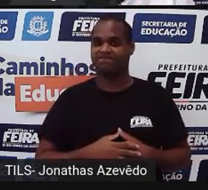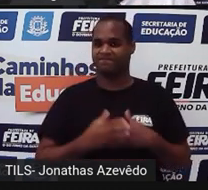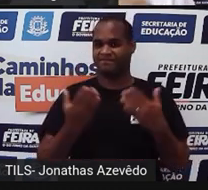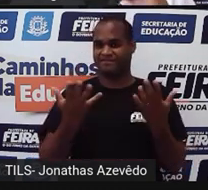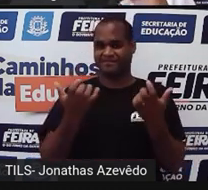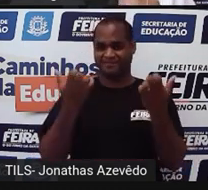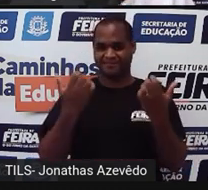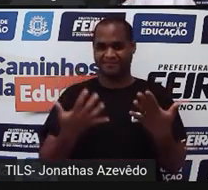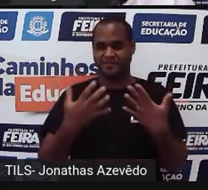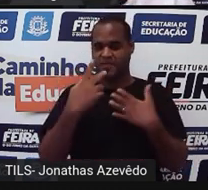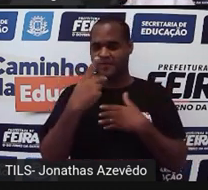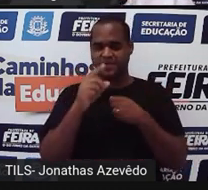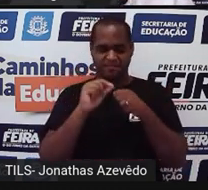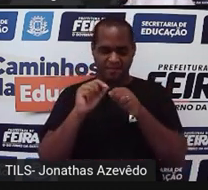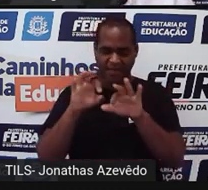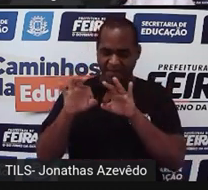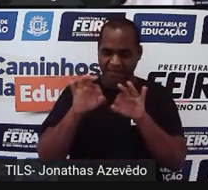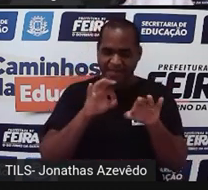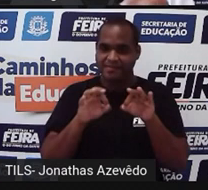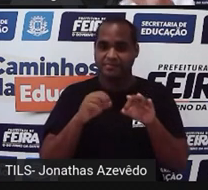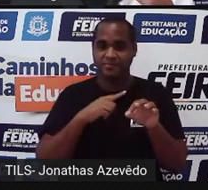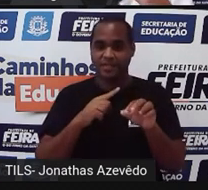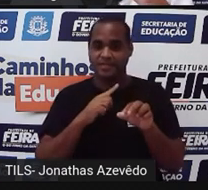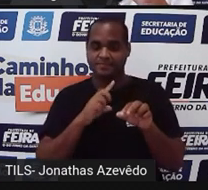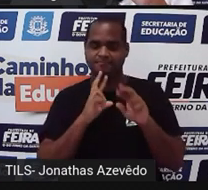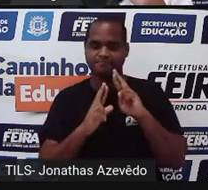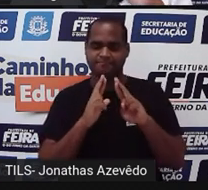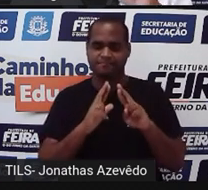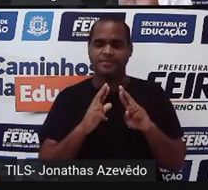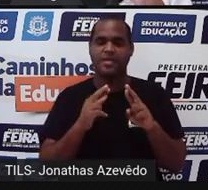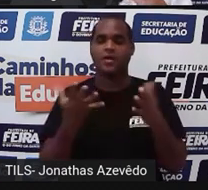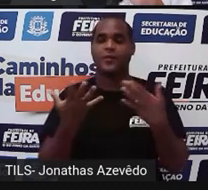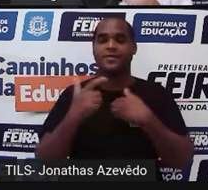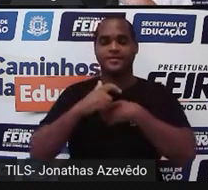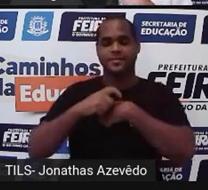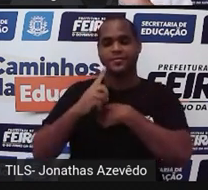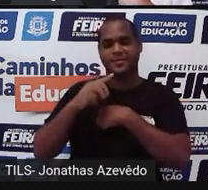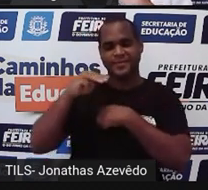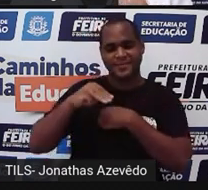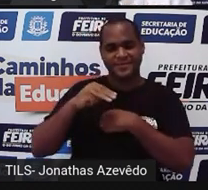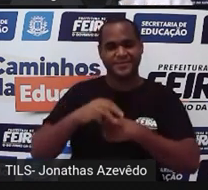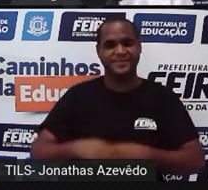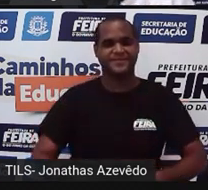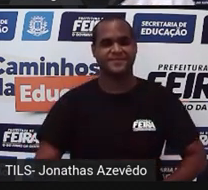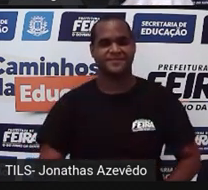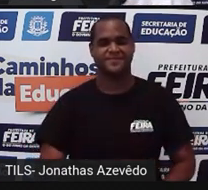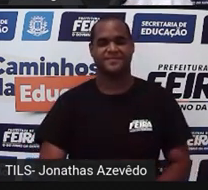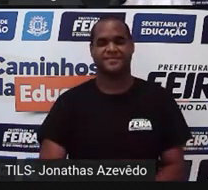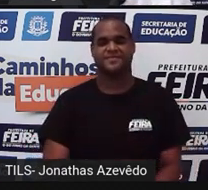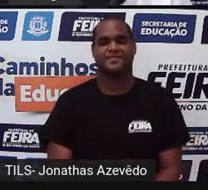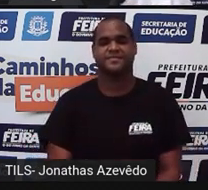Agora, fazendo seus rascunhos, eu vou te dar um minutinho.